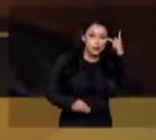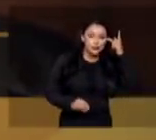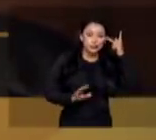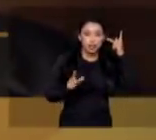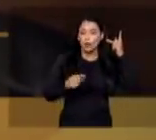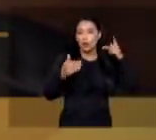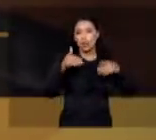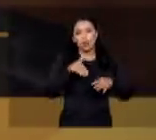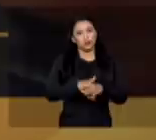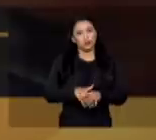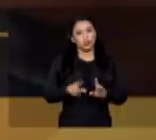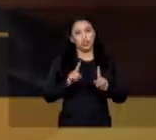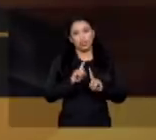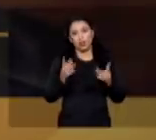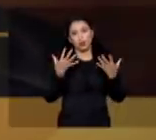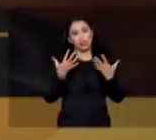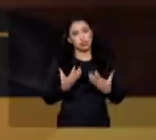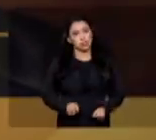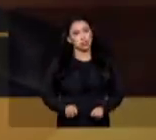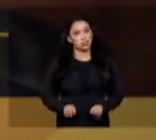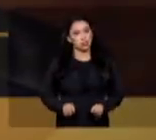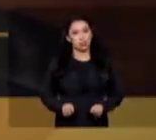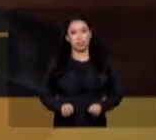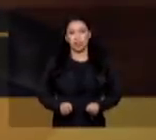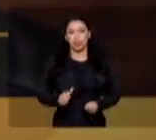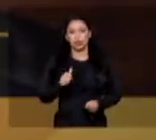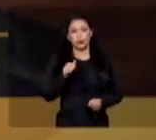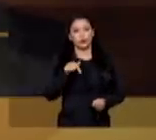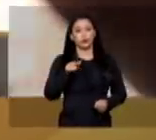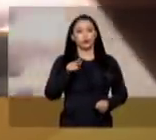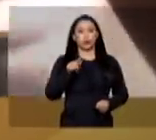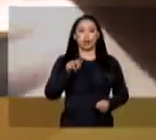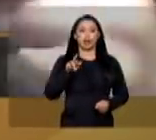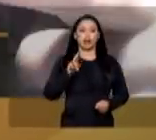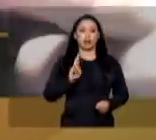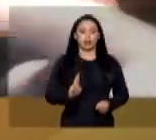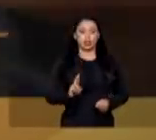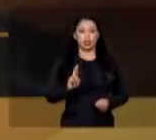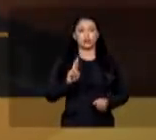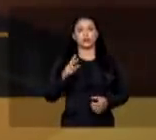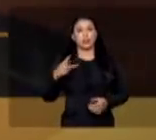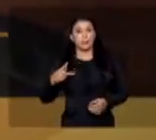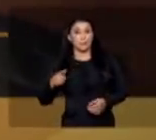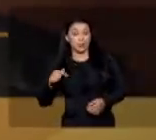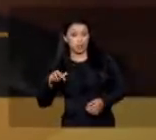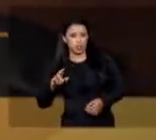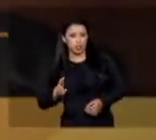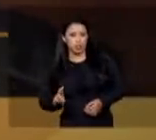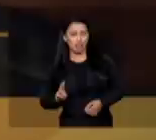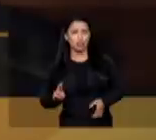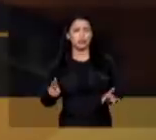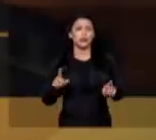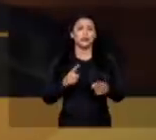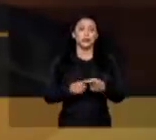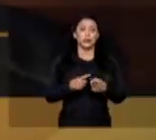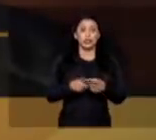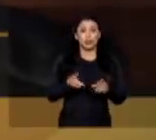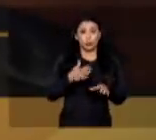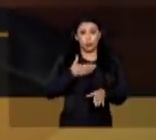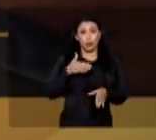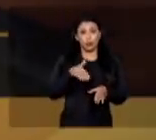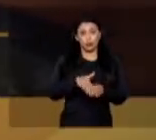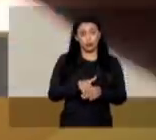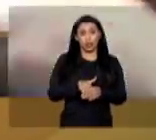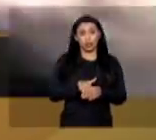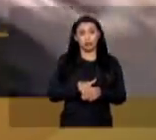negativa integral, pelo não provimento do agravo da PGR, porque também esse subsidiário, no meu voto,